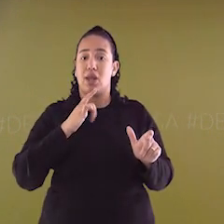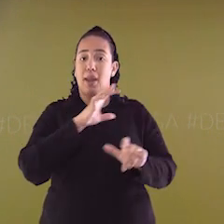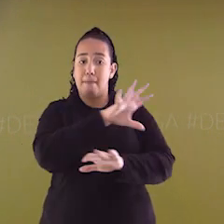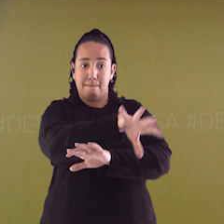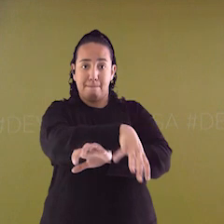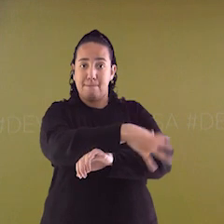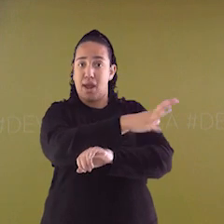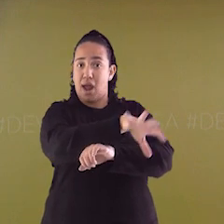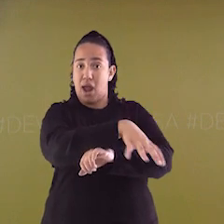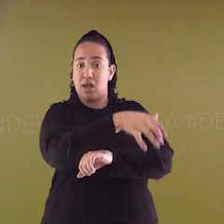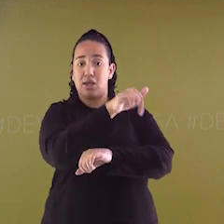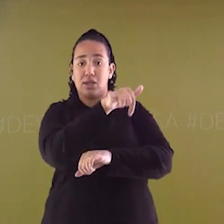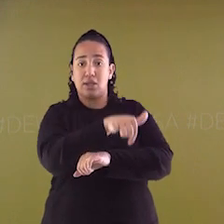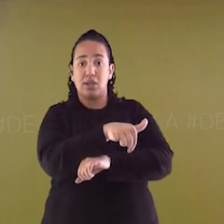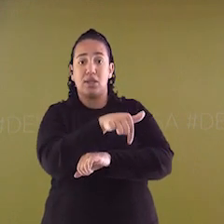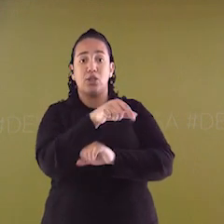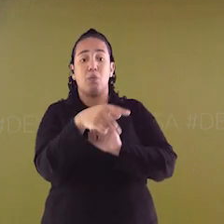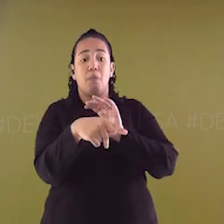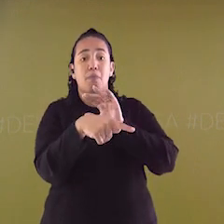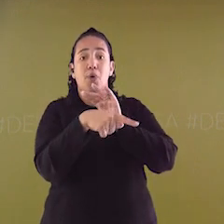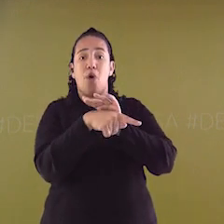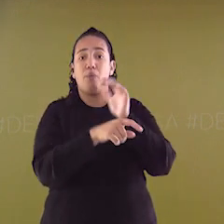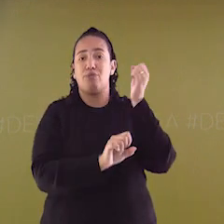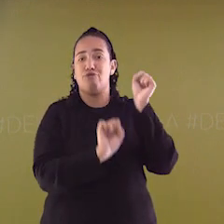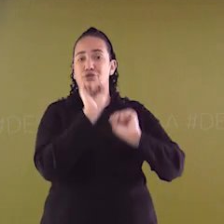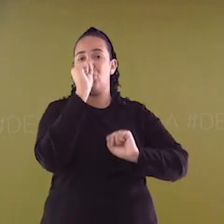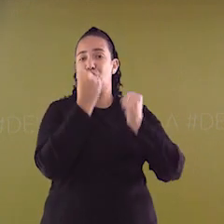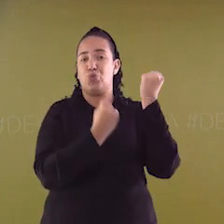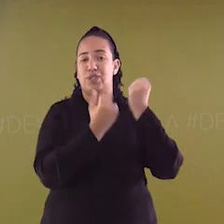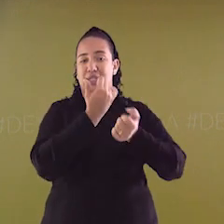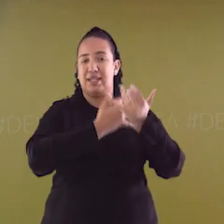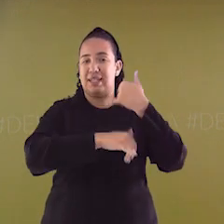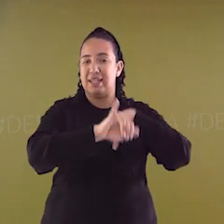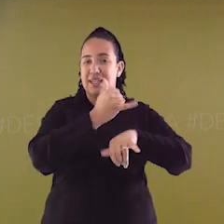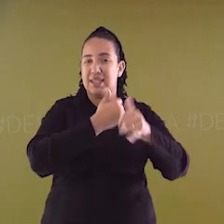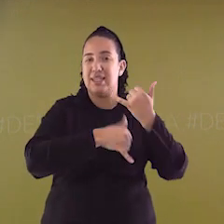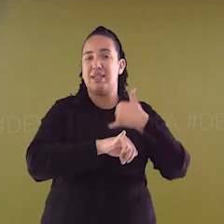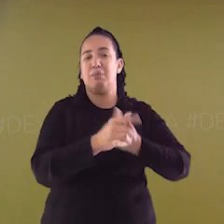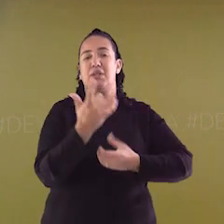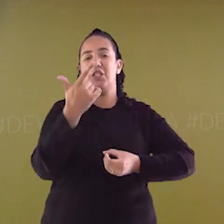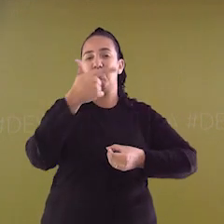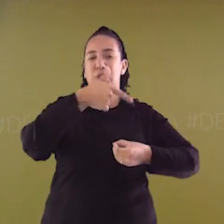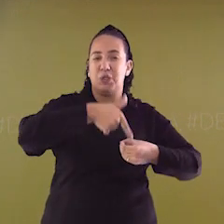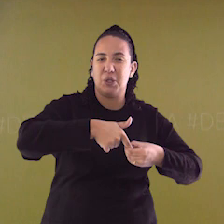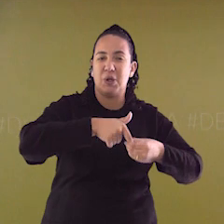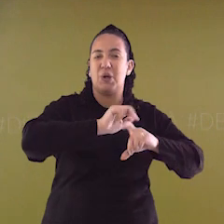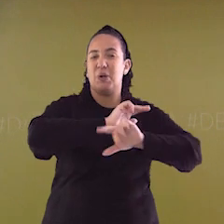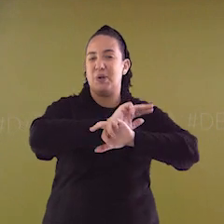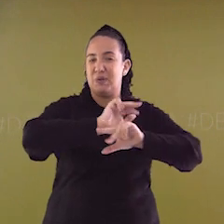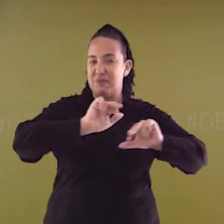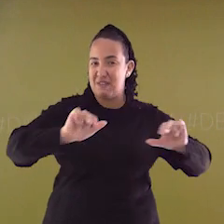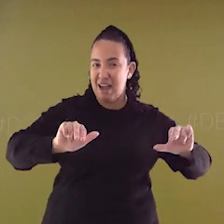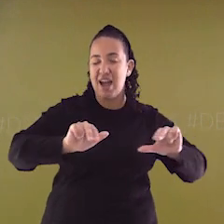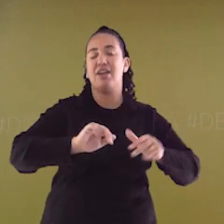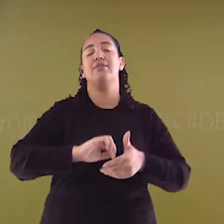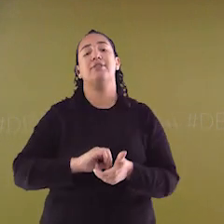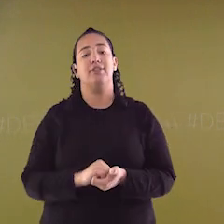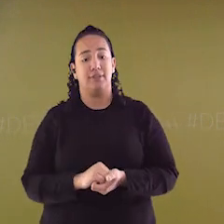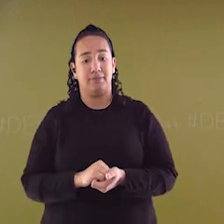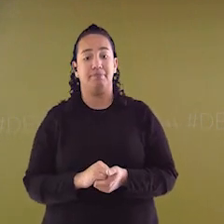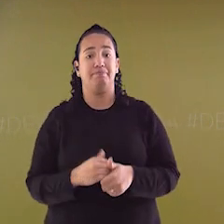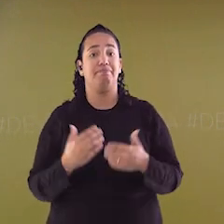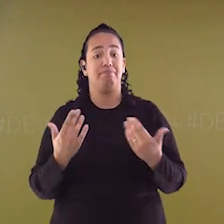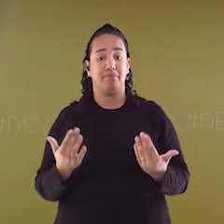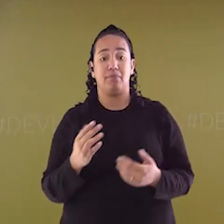extenso parque formado principalmente por indústrias siderúrgicas, químicas e petroquímicas. Um